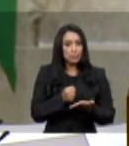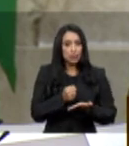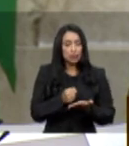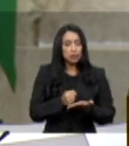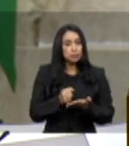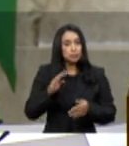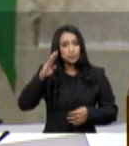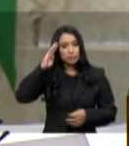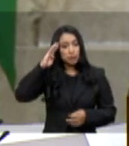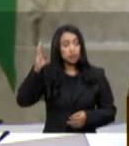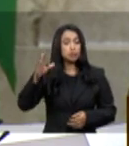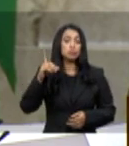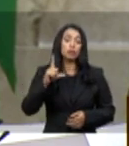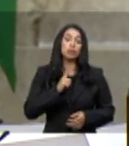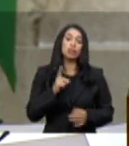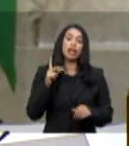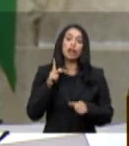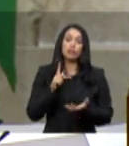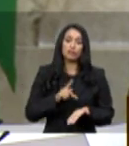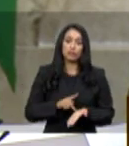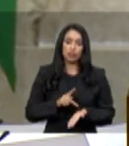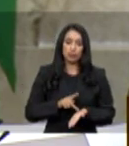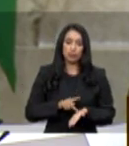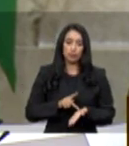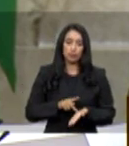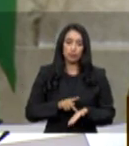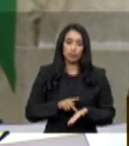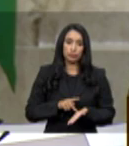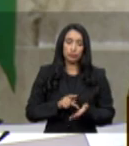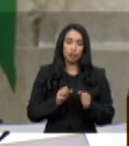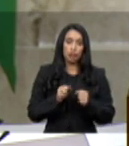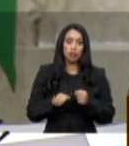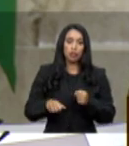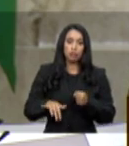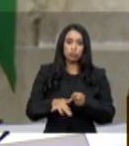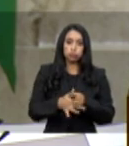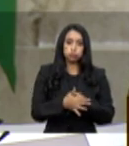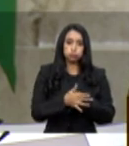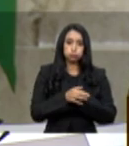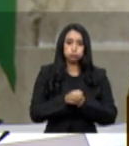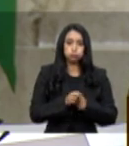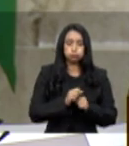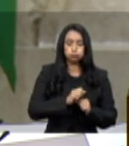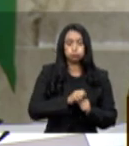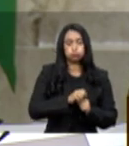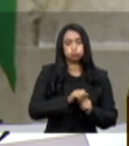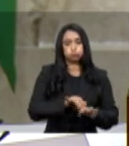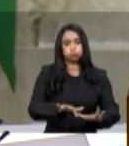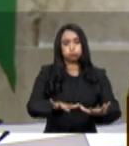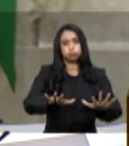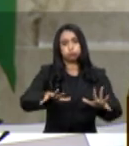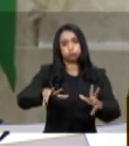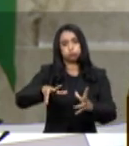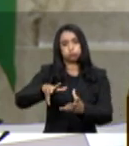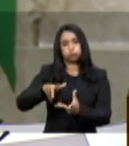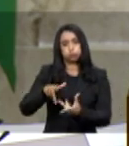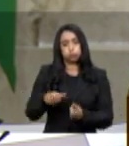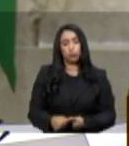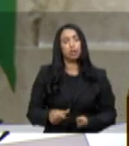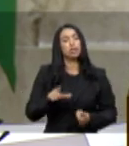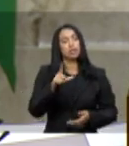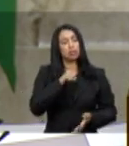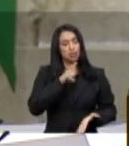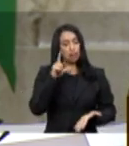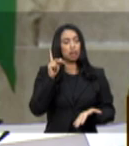que tenhamos verdade sobre a epidemia é importantíssimo que exista verdade